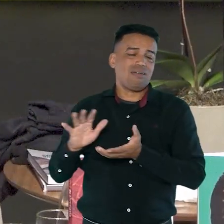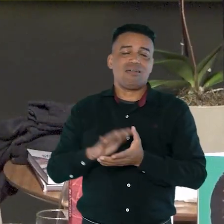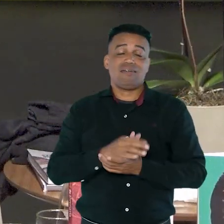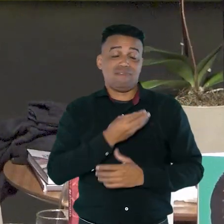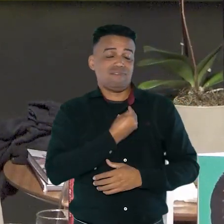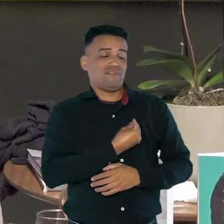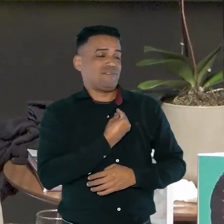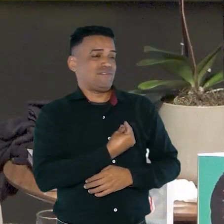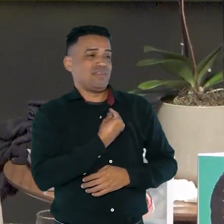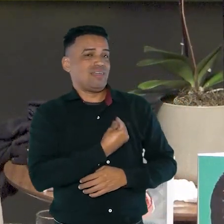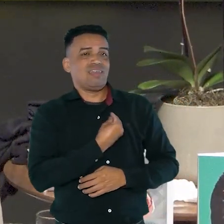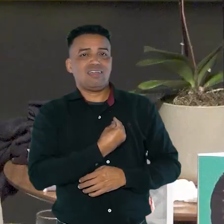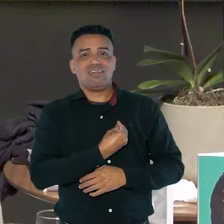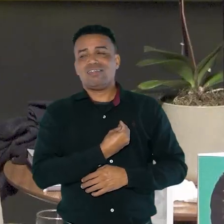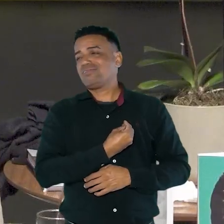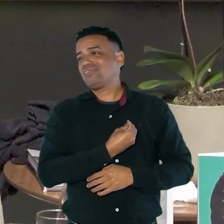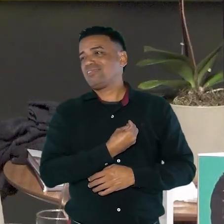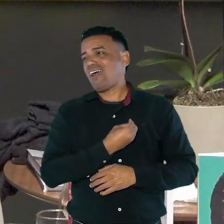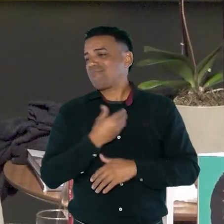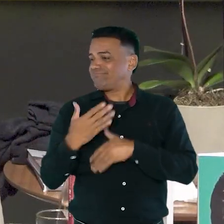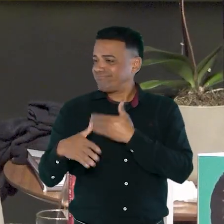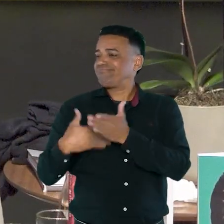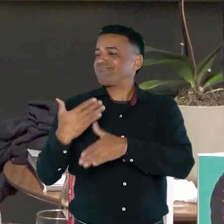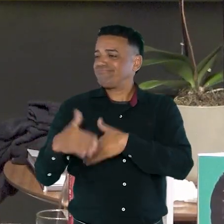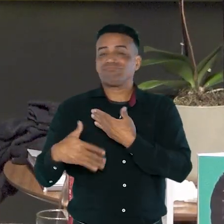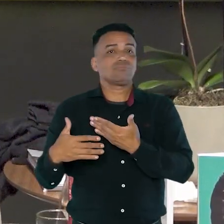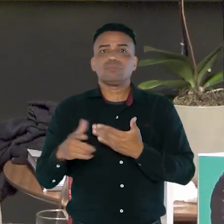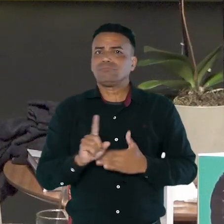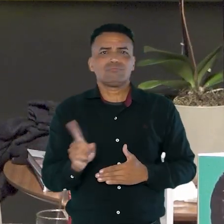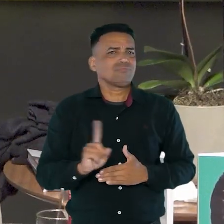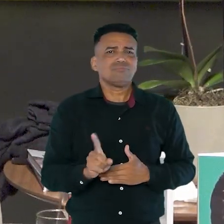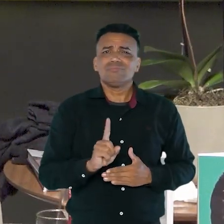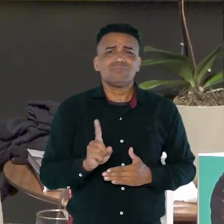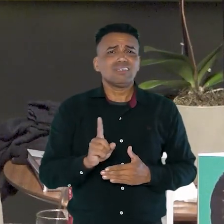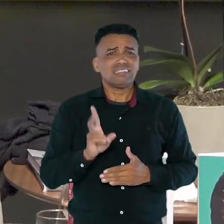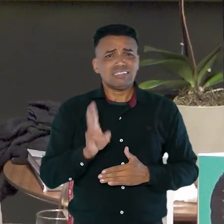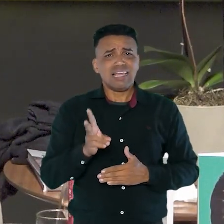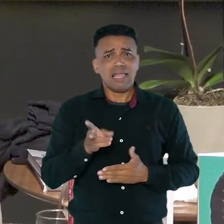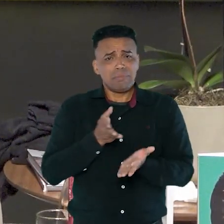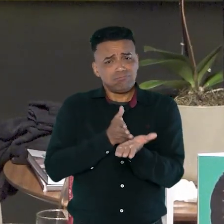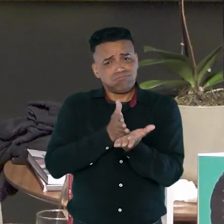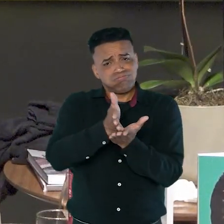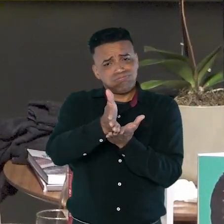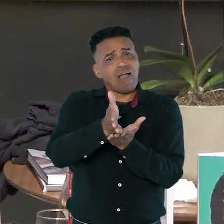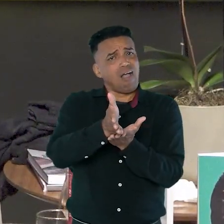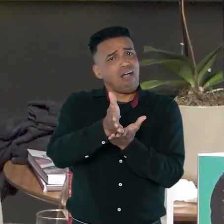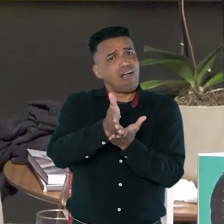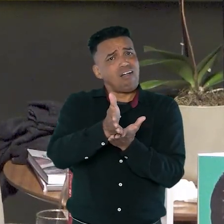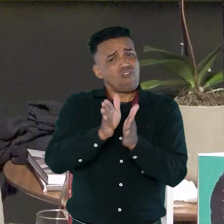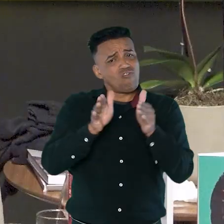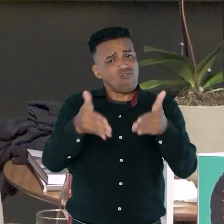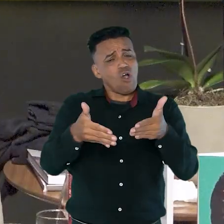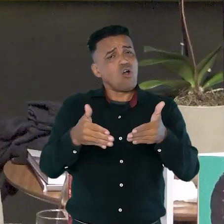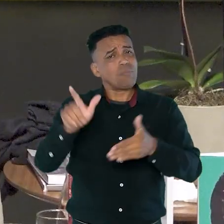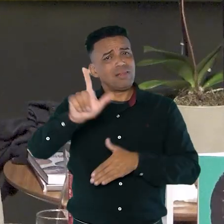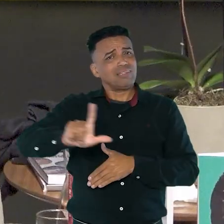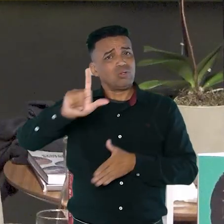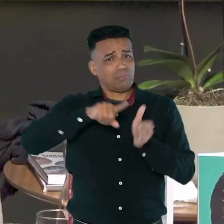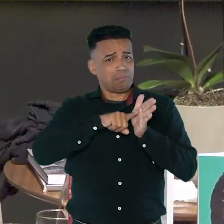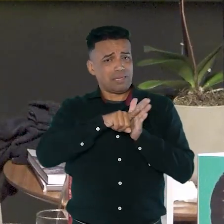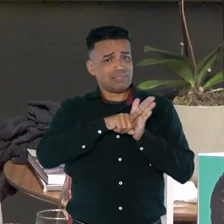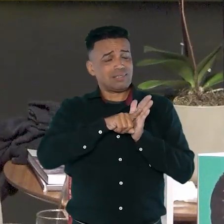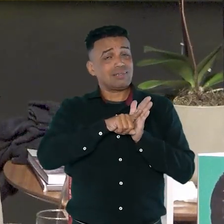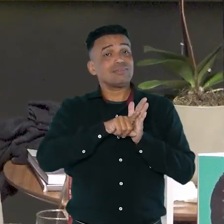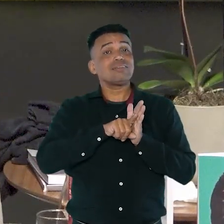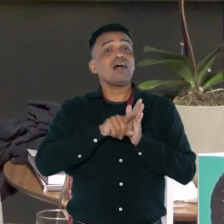vida me levar. Eu nunca fui aquele cara, deixa a vida me levar. Então, assim, eu sempre procurei direcionar a minha literatura para fazer uma pesquisa